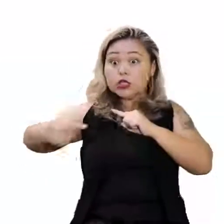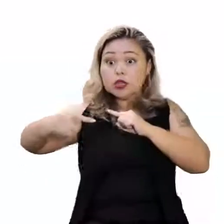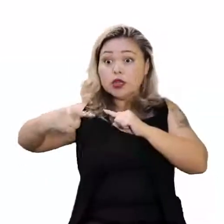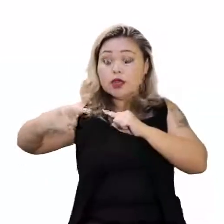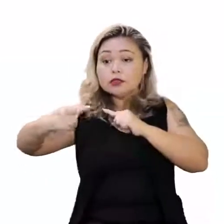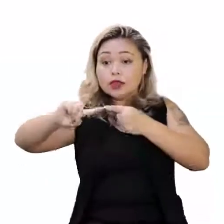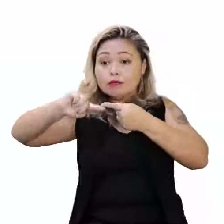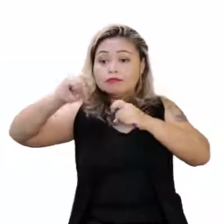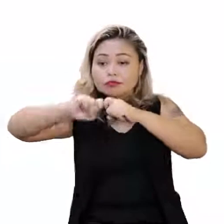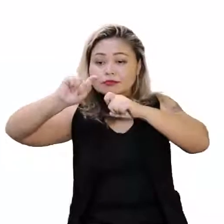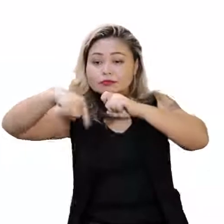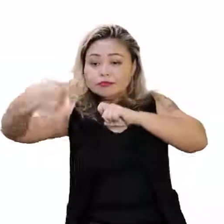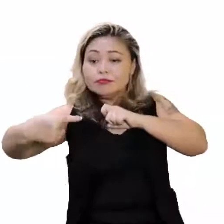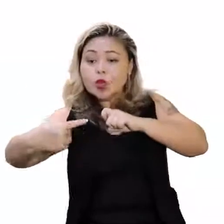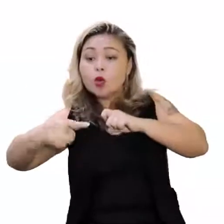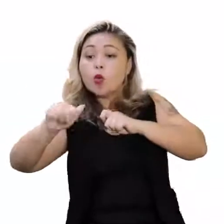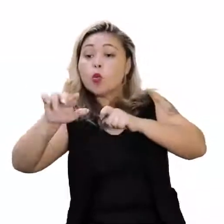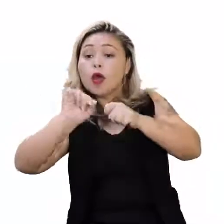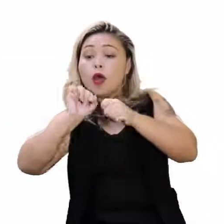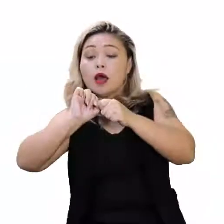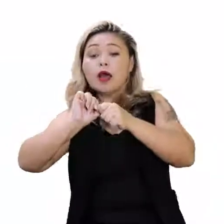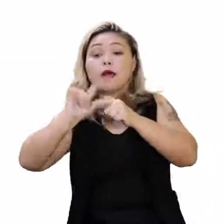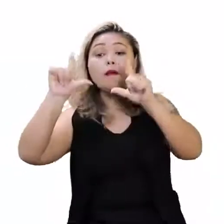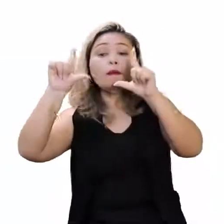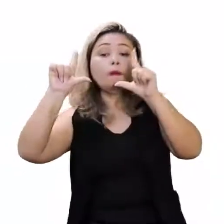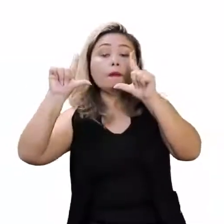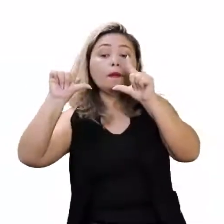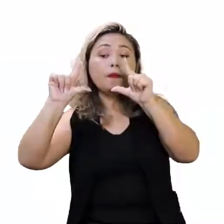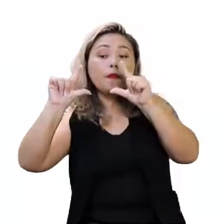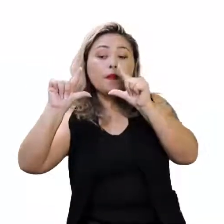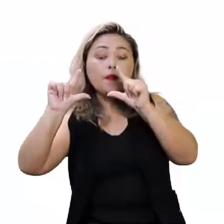o que acontece depois do efeito gargalo? Baixa